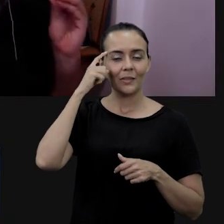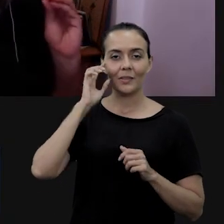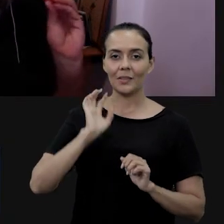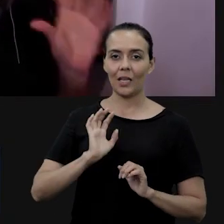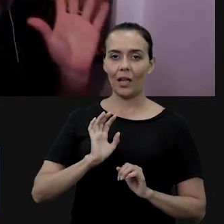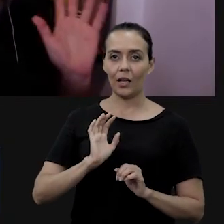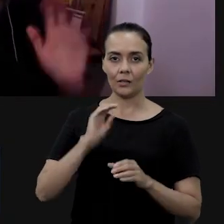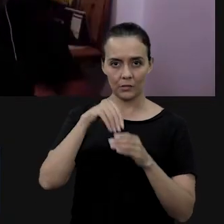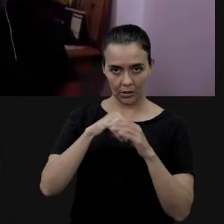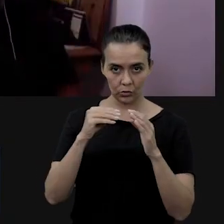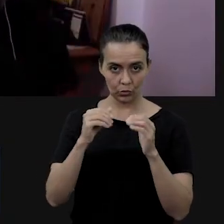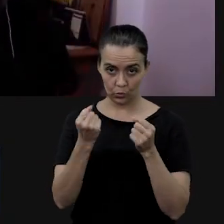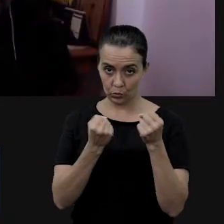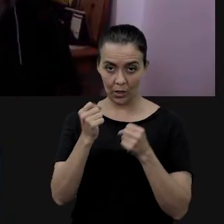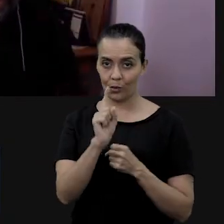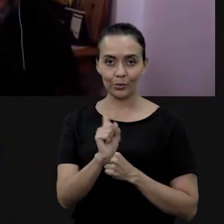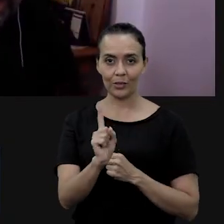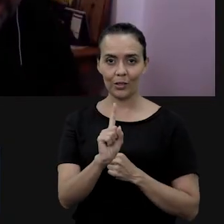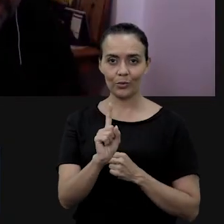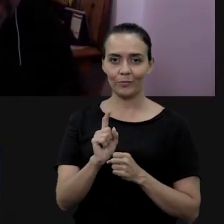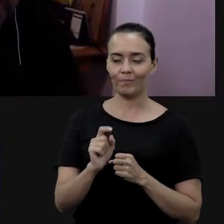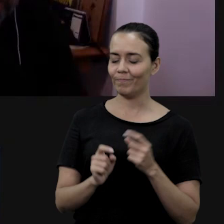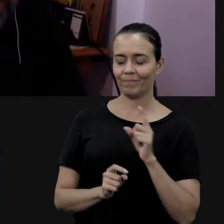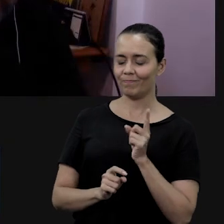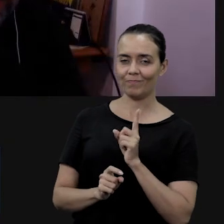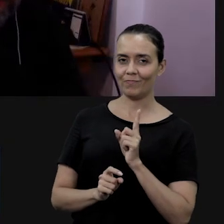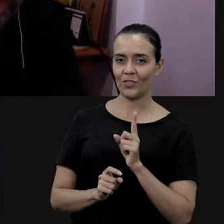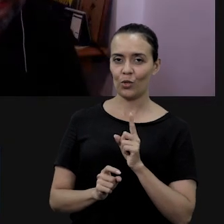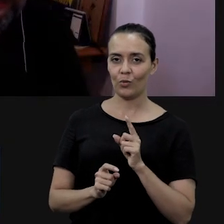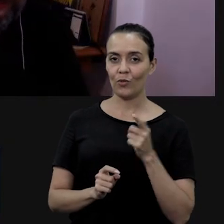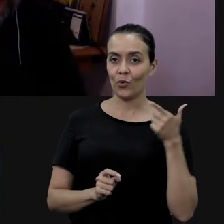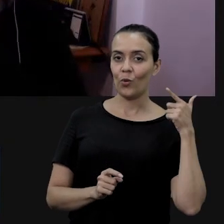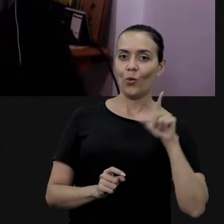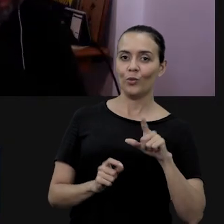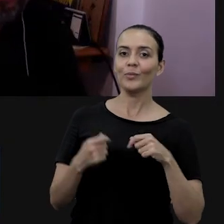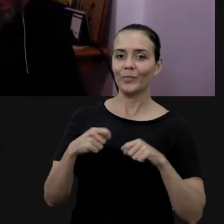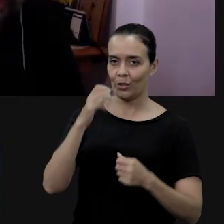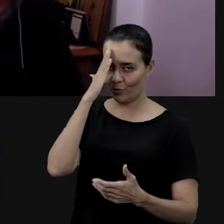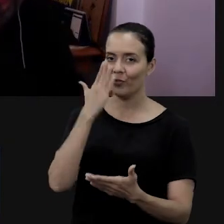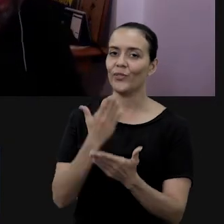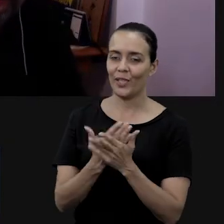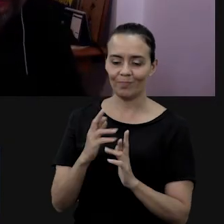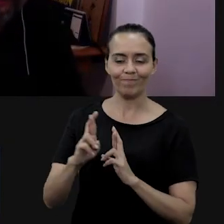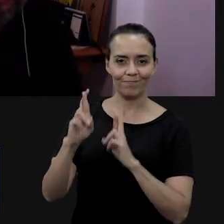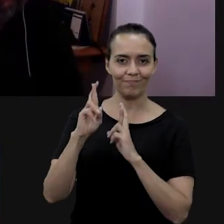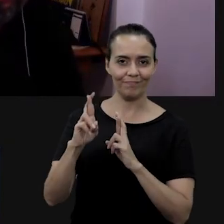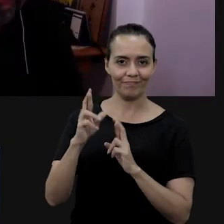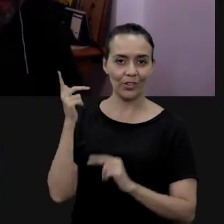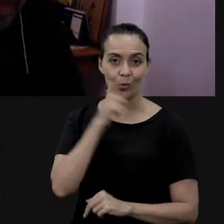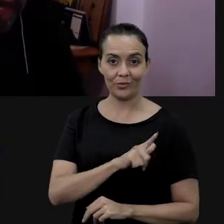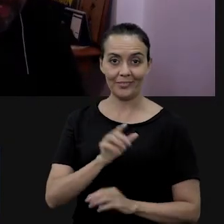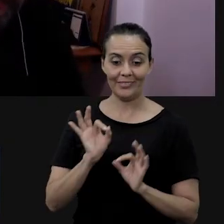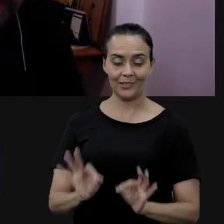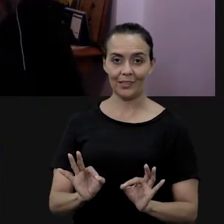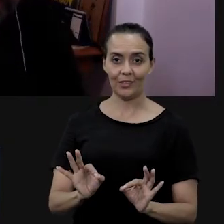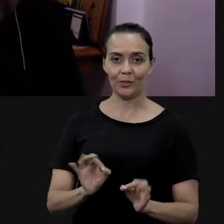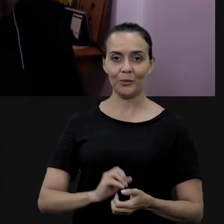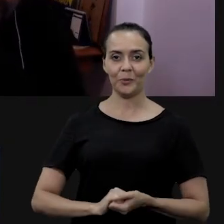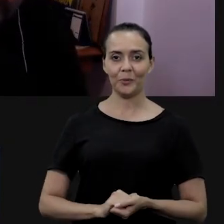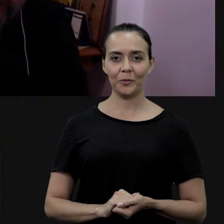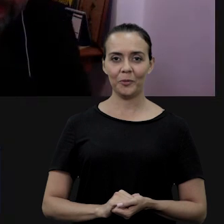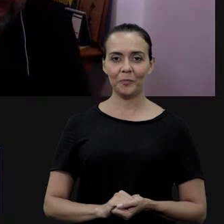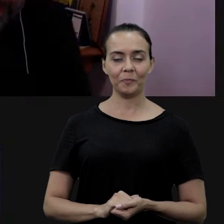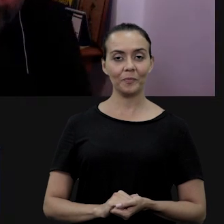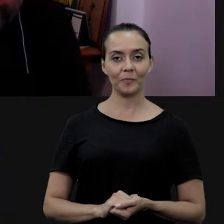que pensar Você não ia, antes você ia mesmo. dentro do carro também? Você ia Não, com o carro. não. Eu fui num Então outro tem que carro e confiar, tem que tem que confiar. confiar.